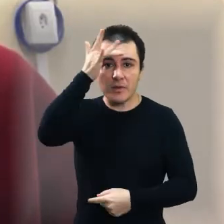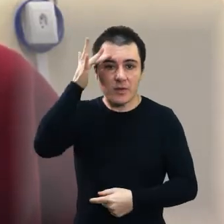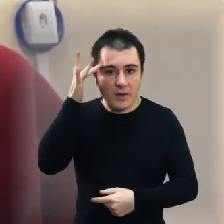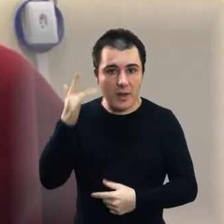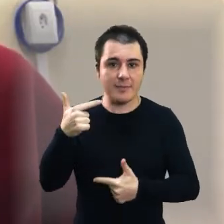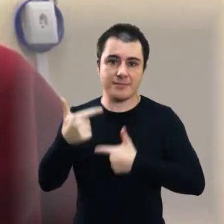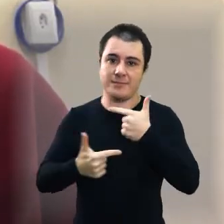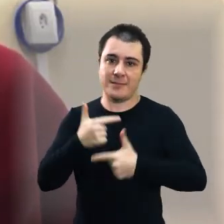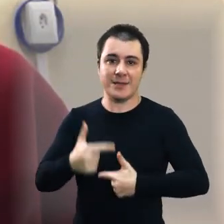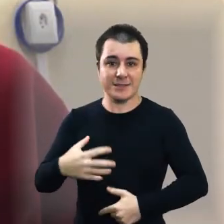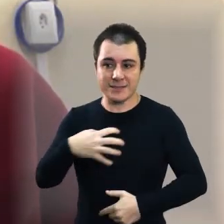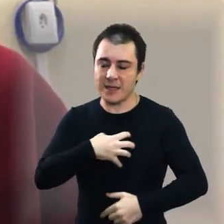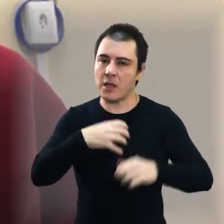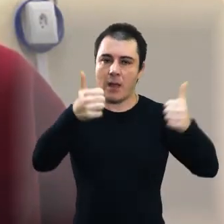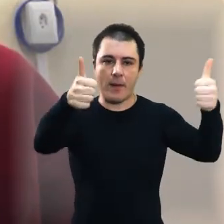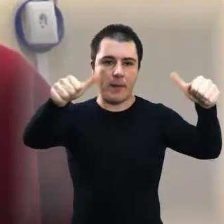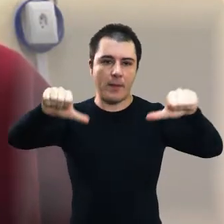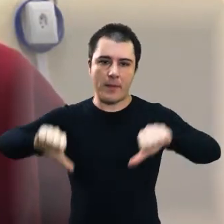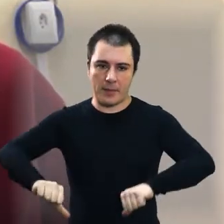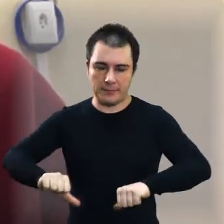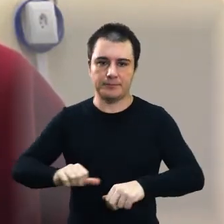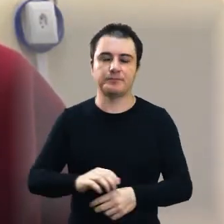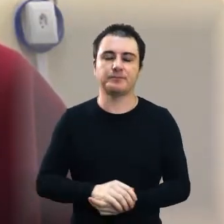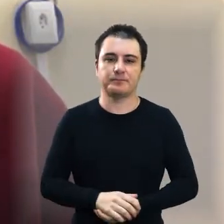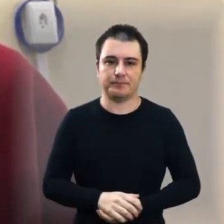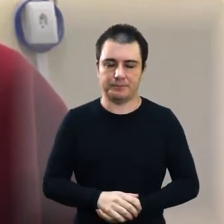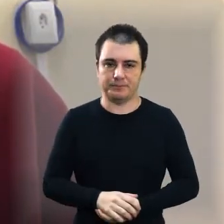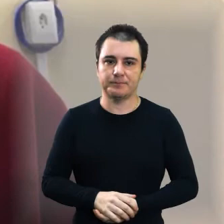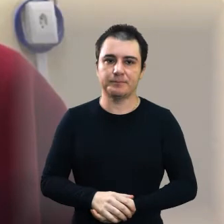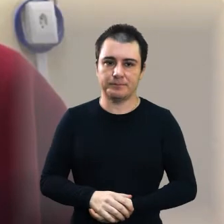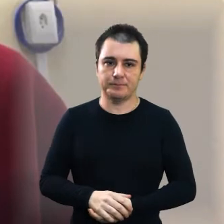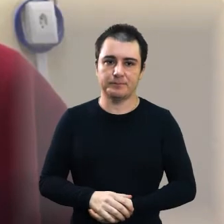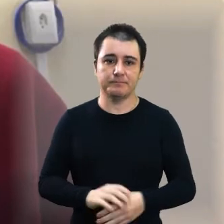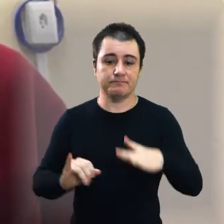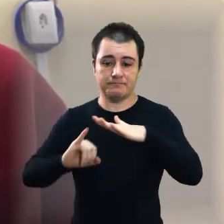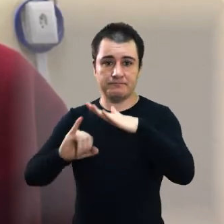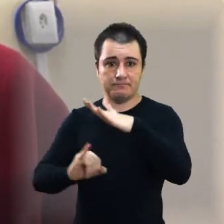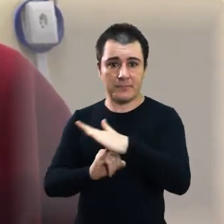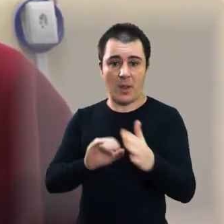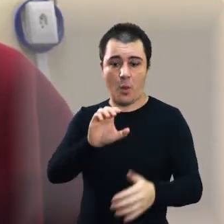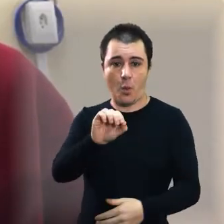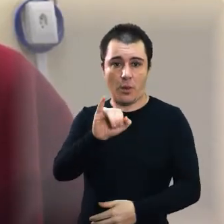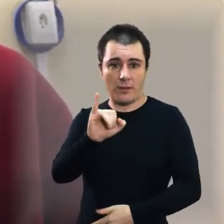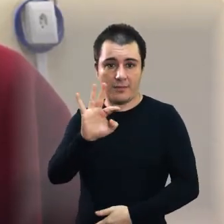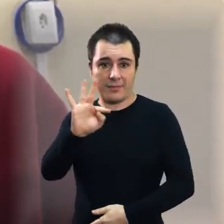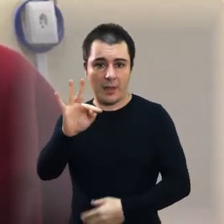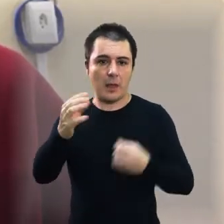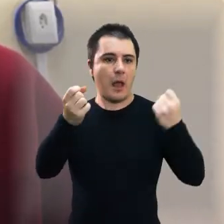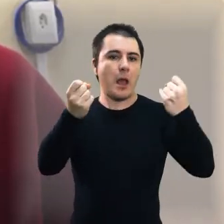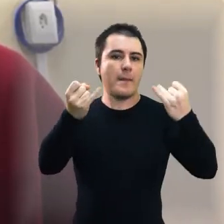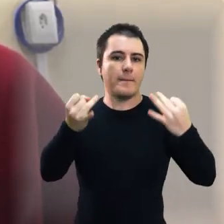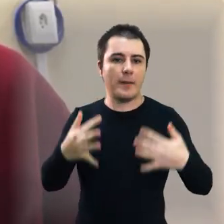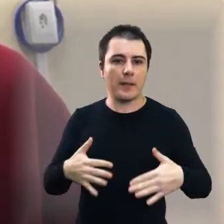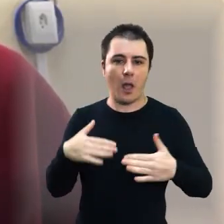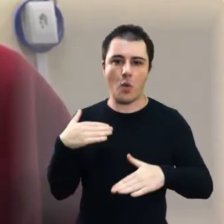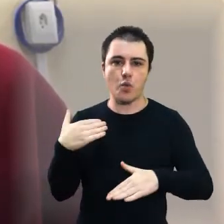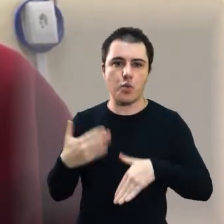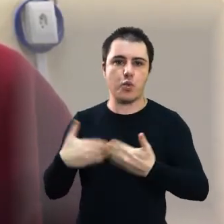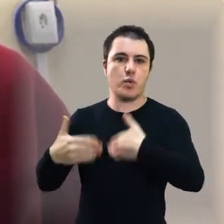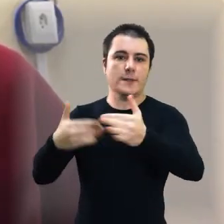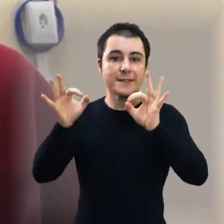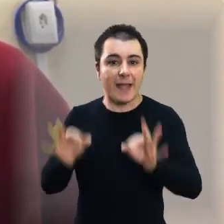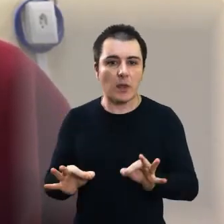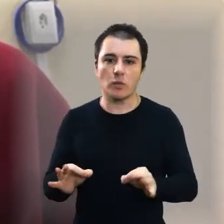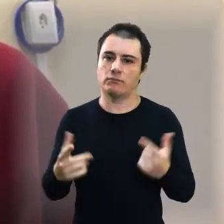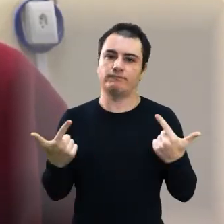Um país, a consequência e a persistência de uma mão de obra desqualificada. A Organização Internacional do